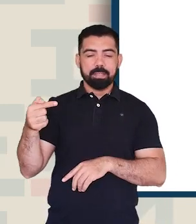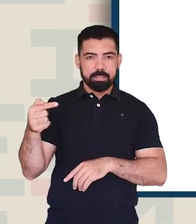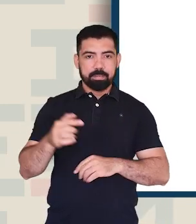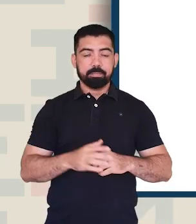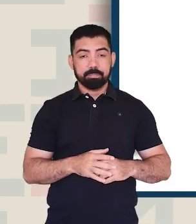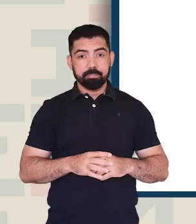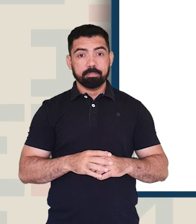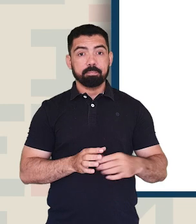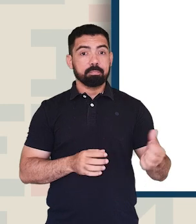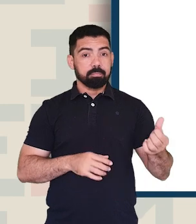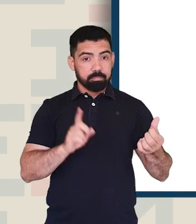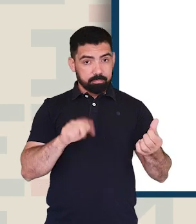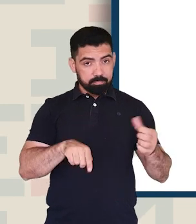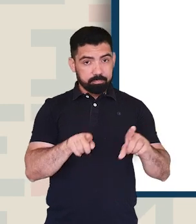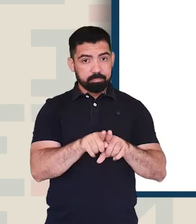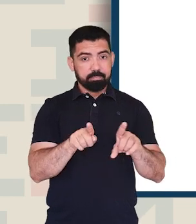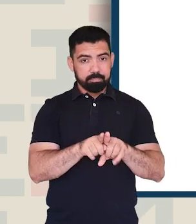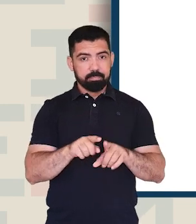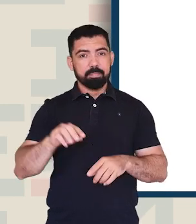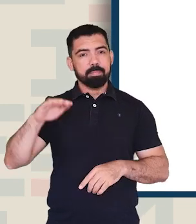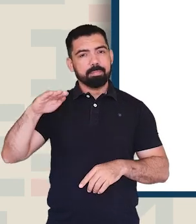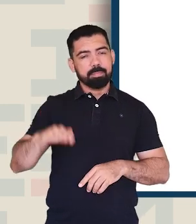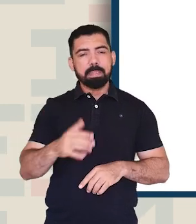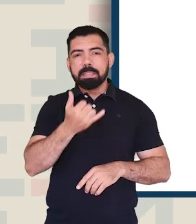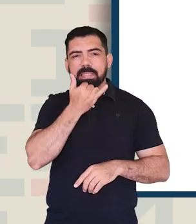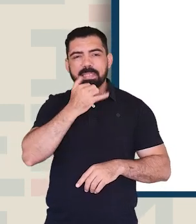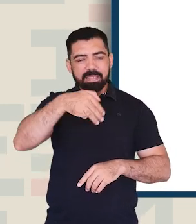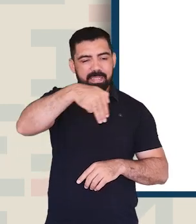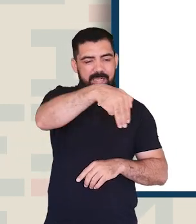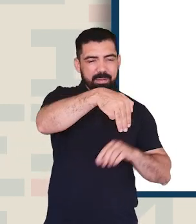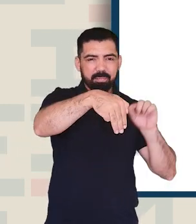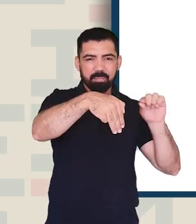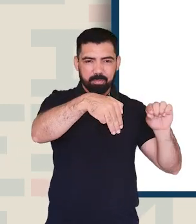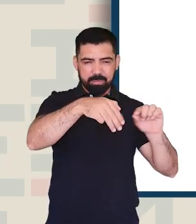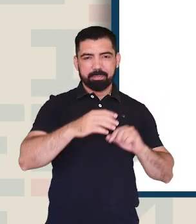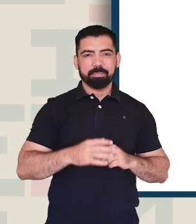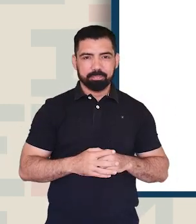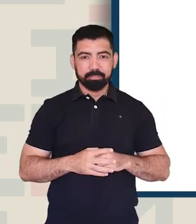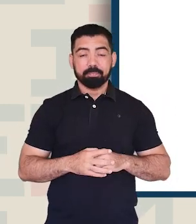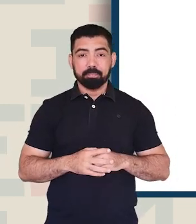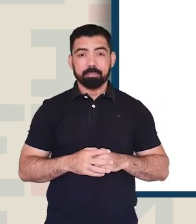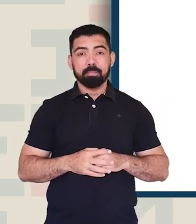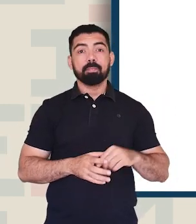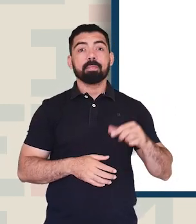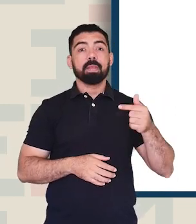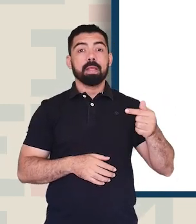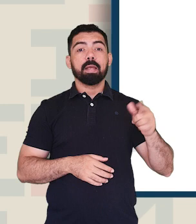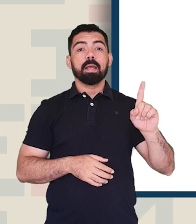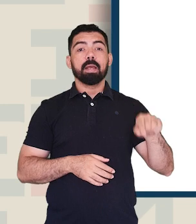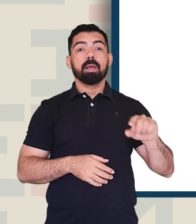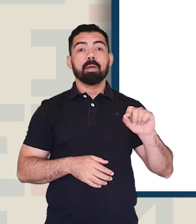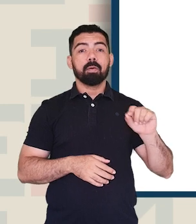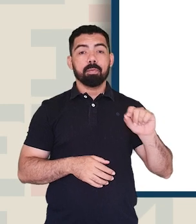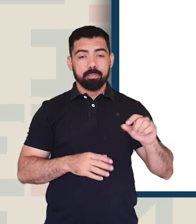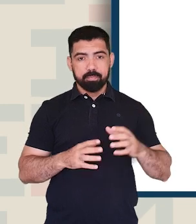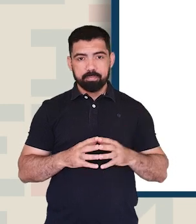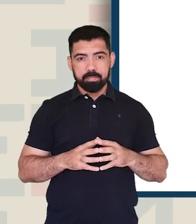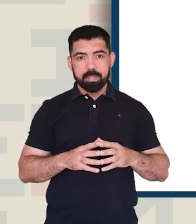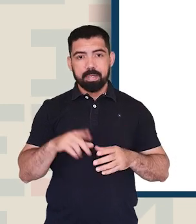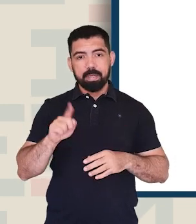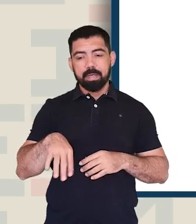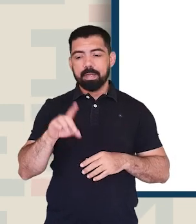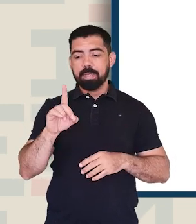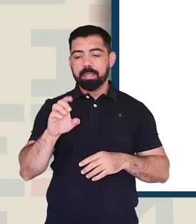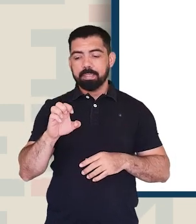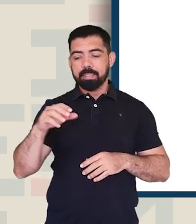o 6º também ele é menor, eu esqueci de colocar um Mzinho ali, mas ele é menor, e o 7º ele é um semidiminuto, né?